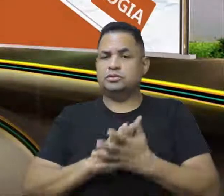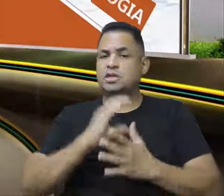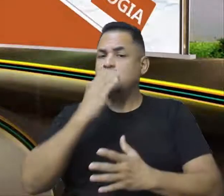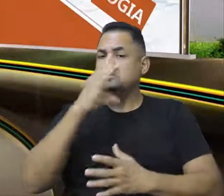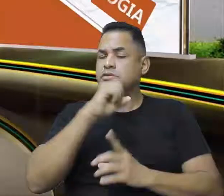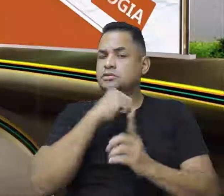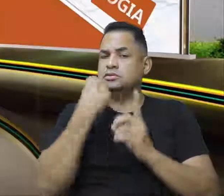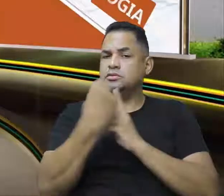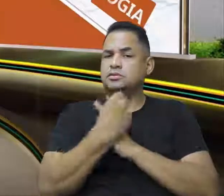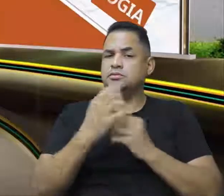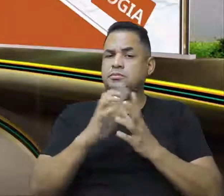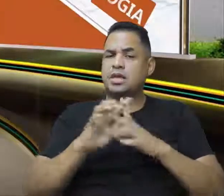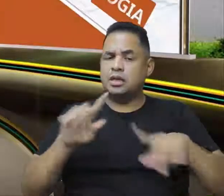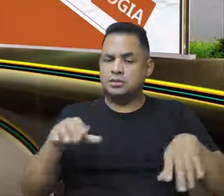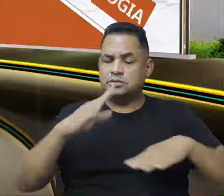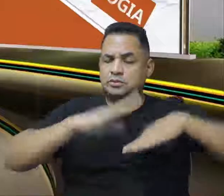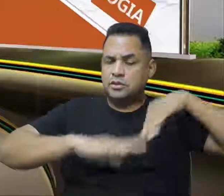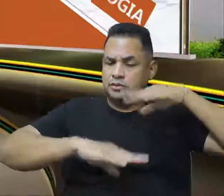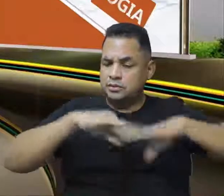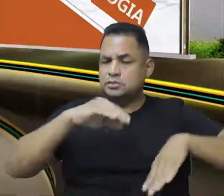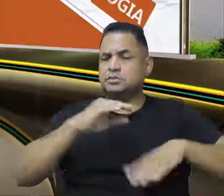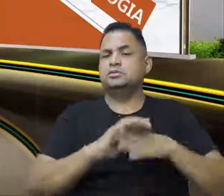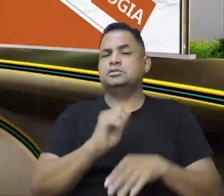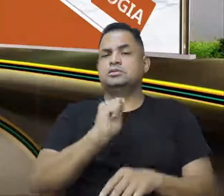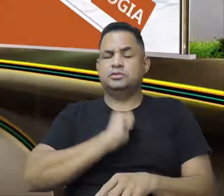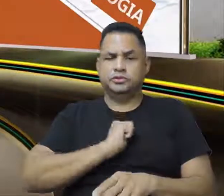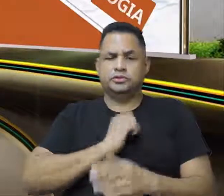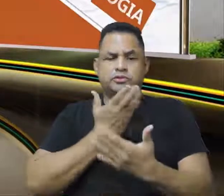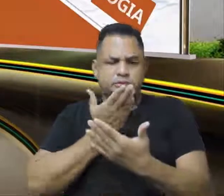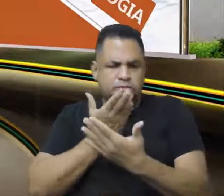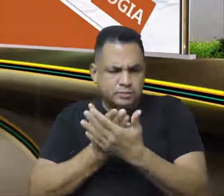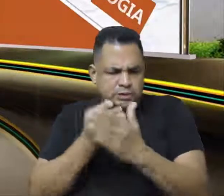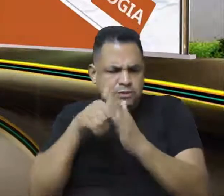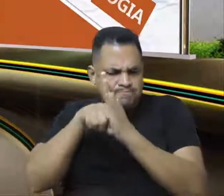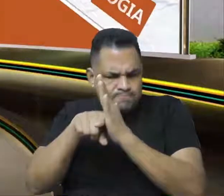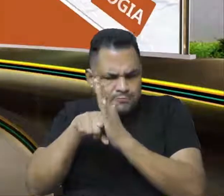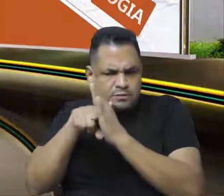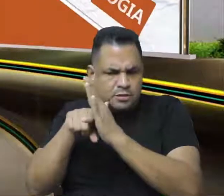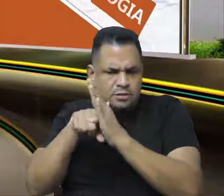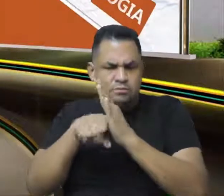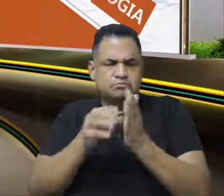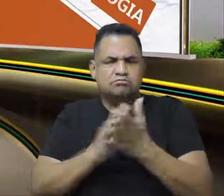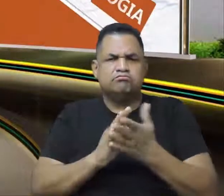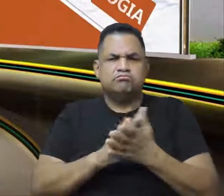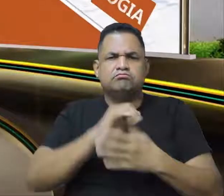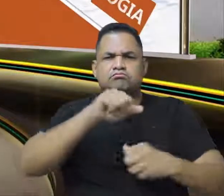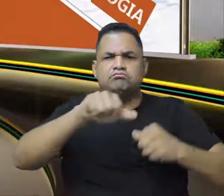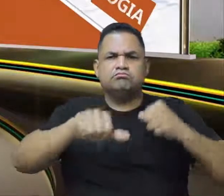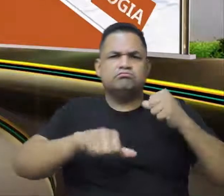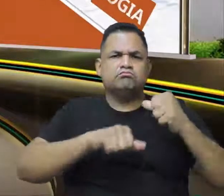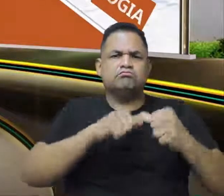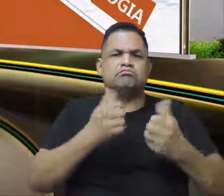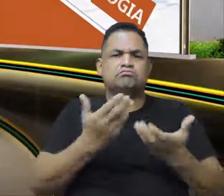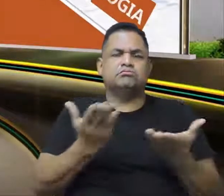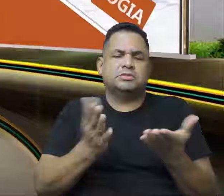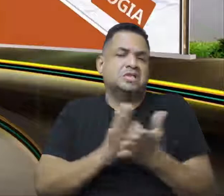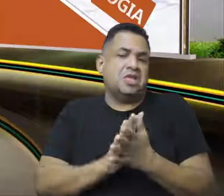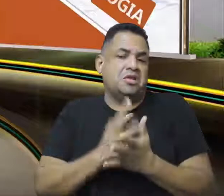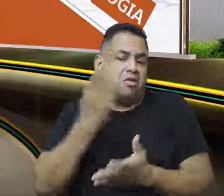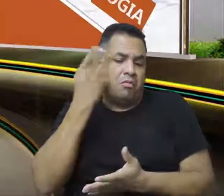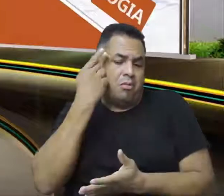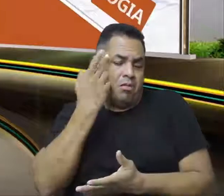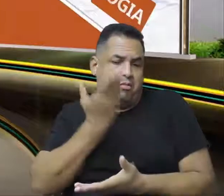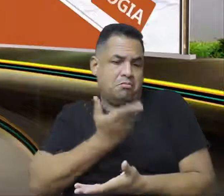de tantos antropólogos estudarem isso se tornou um estudo efetivo para eles,